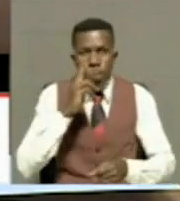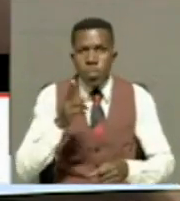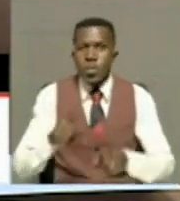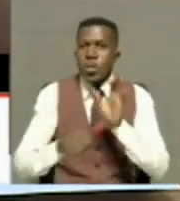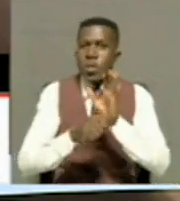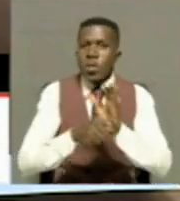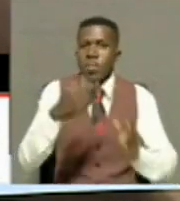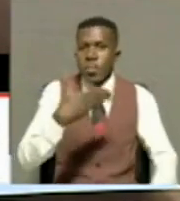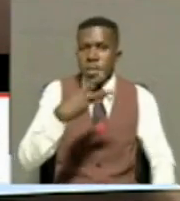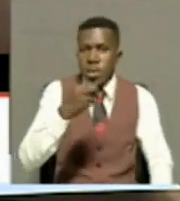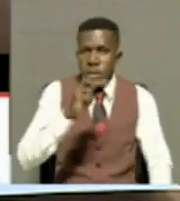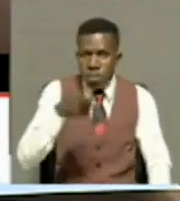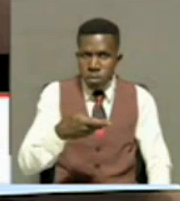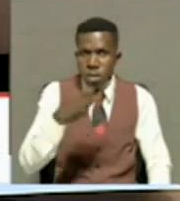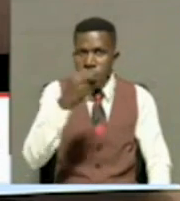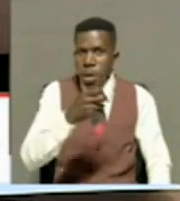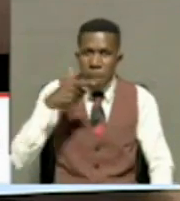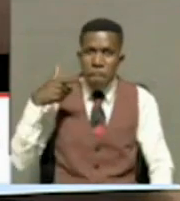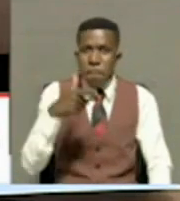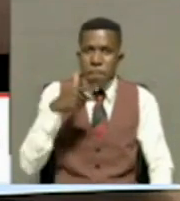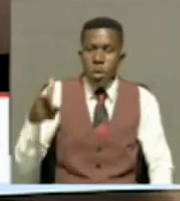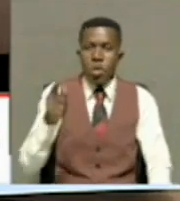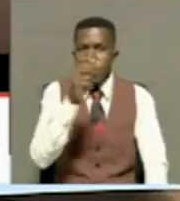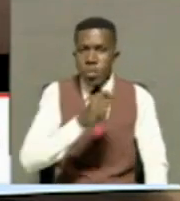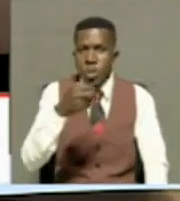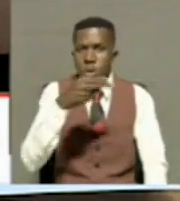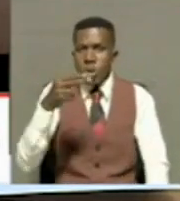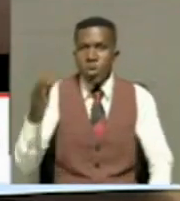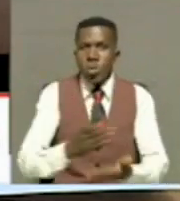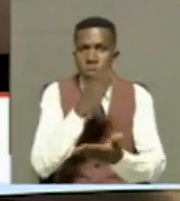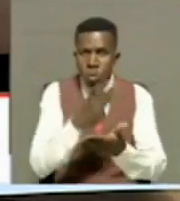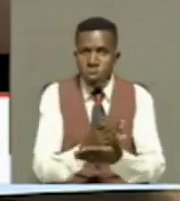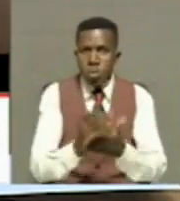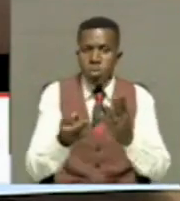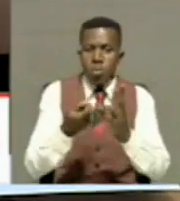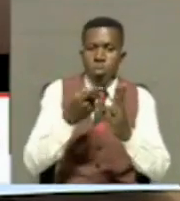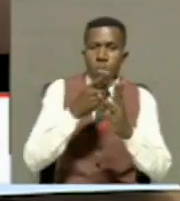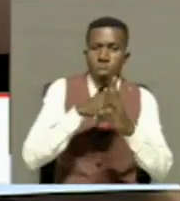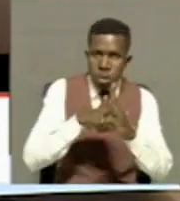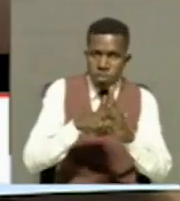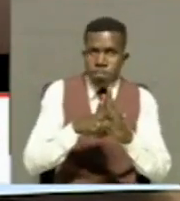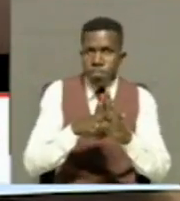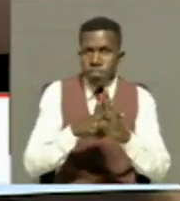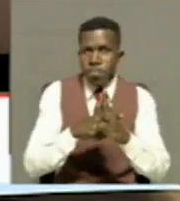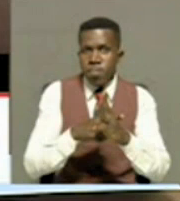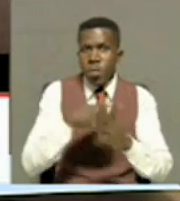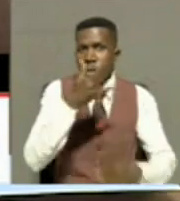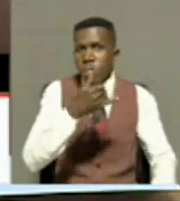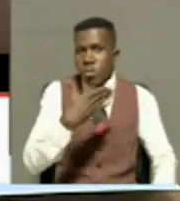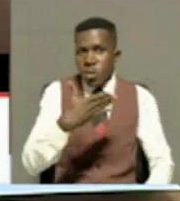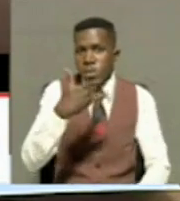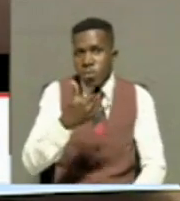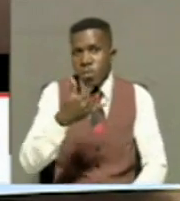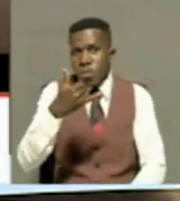de 13,3 mil milhões de euros nos últimos 3 anos, de forma acumulada, portanto 20, 21 e 22,